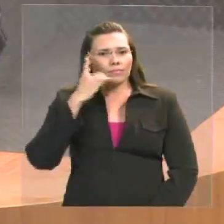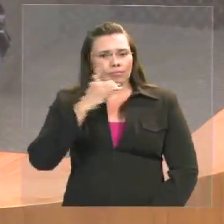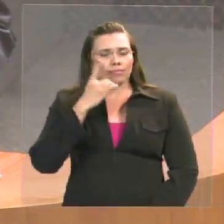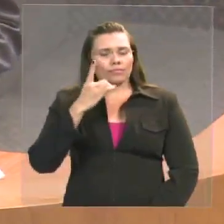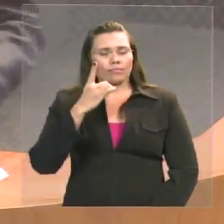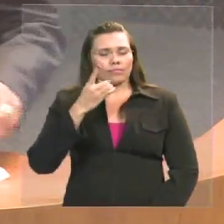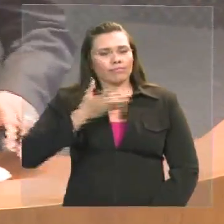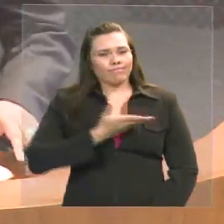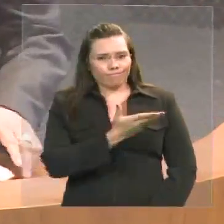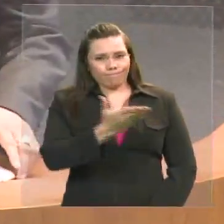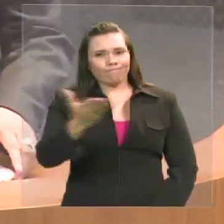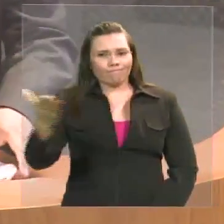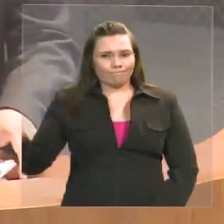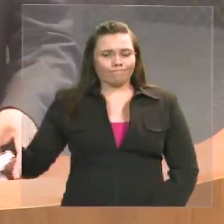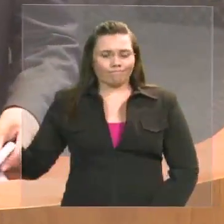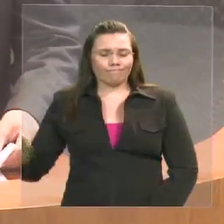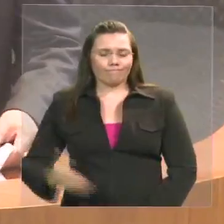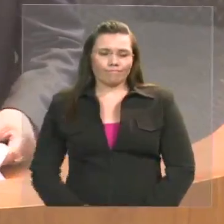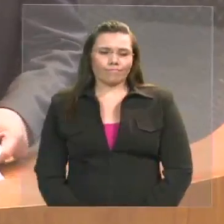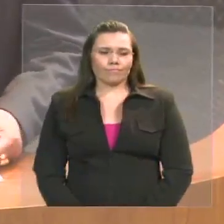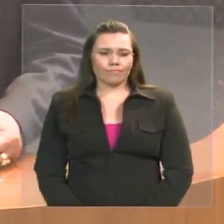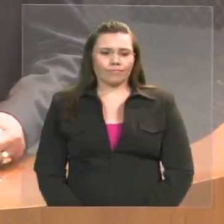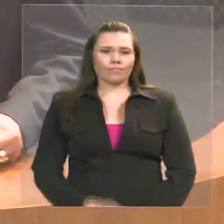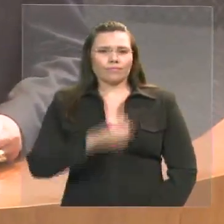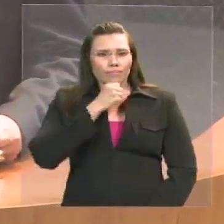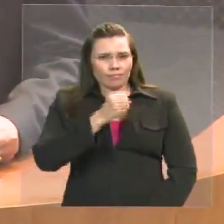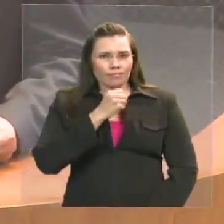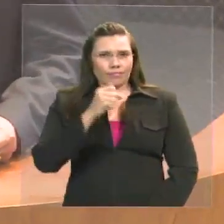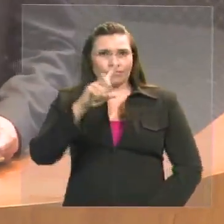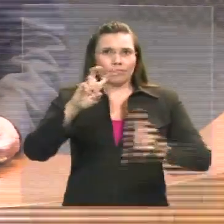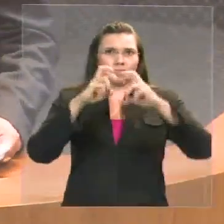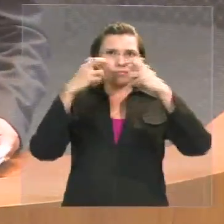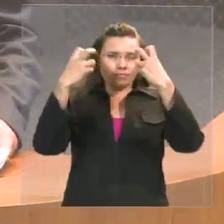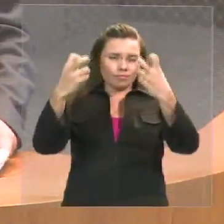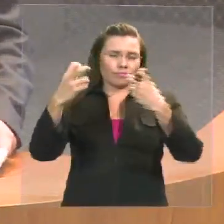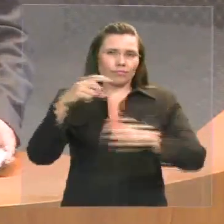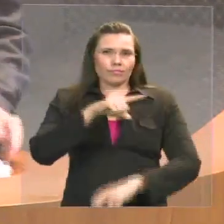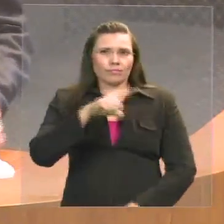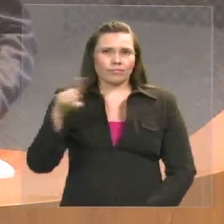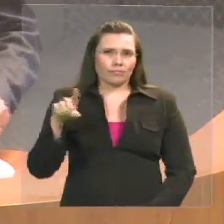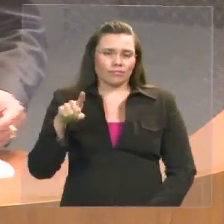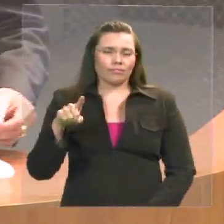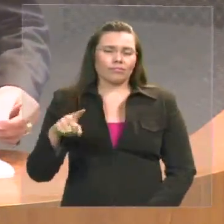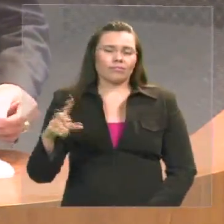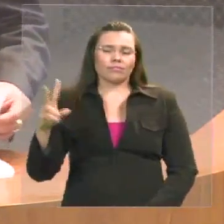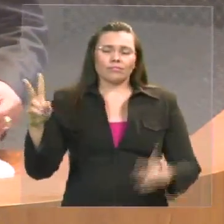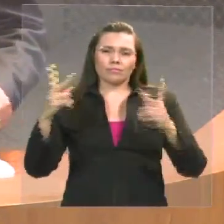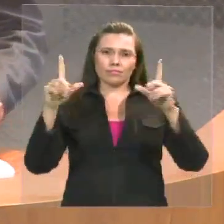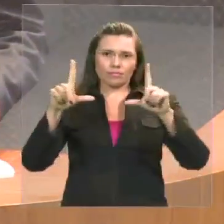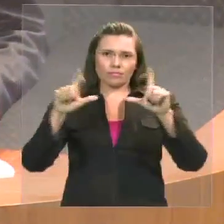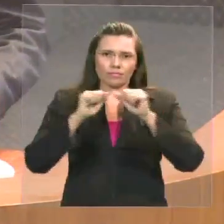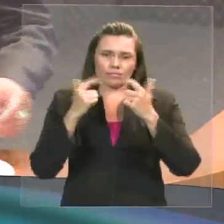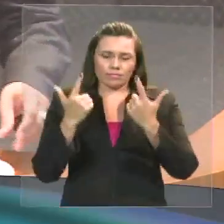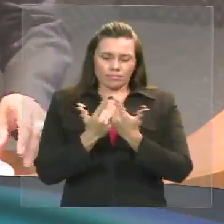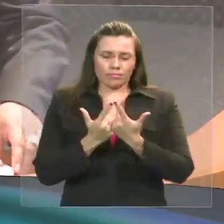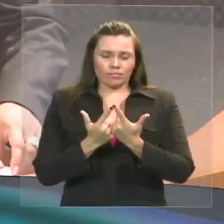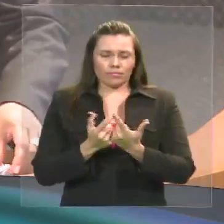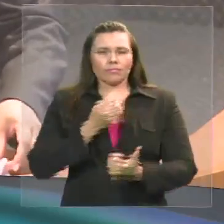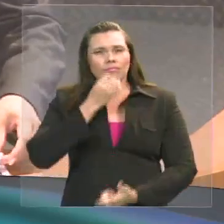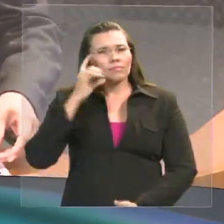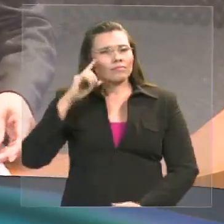deputados, imprensa, galeria, internautas, a todos que estão nos acompanhando em todo o estado do Maranhão. Um bom dia a